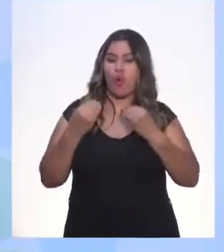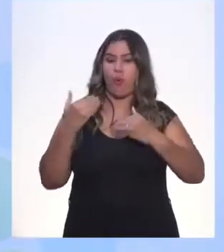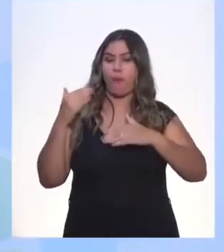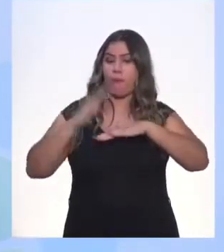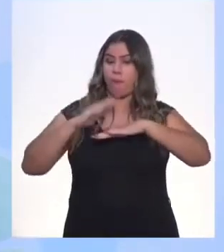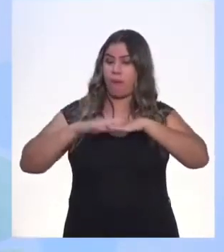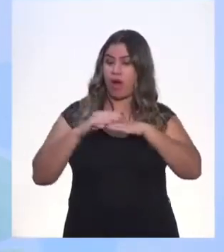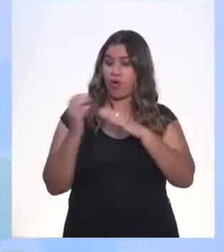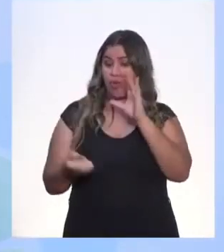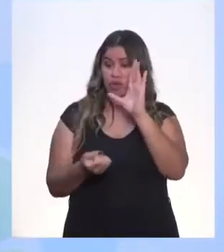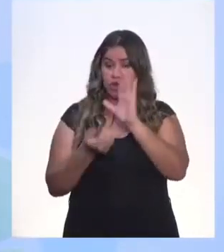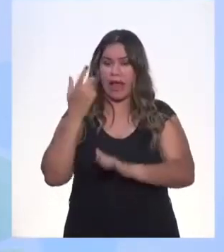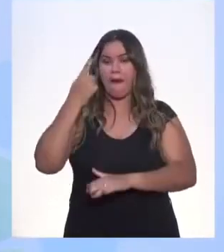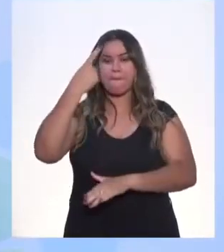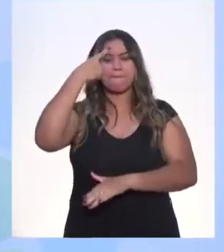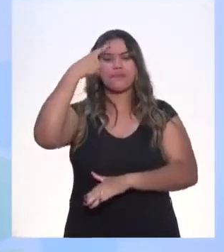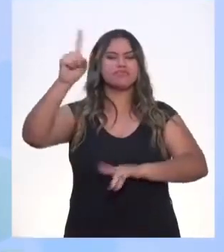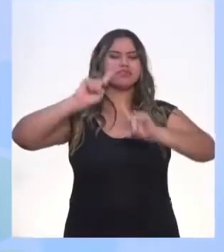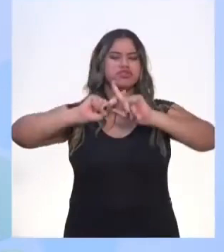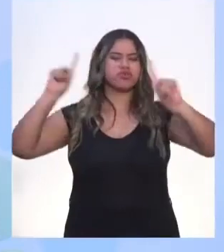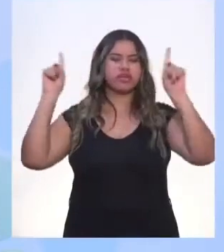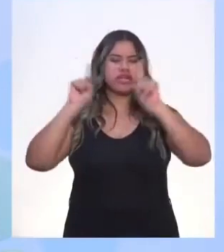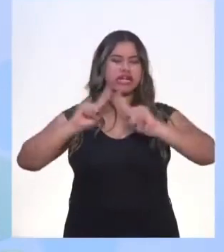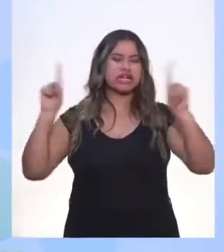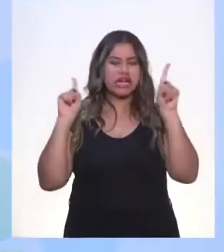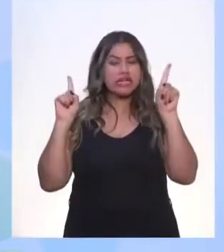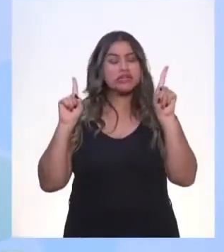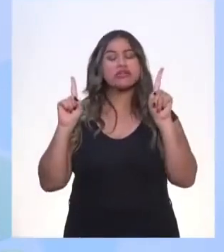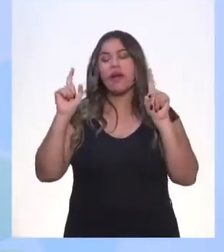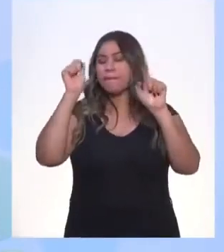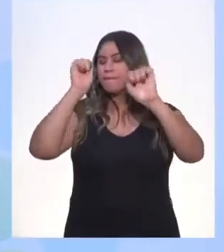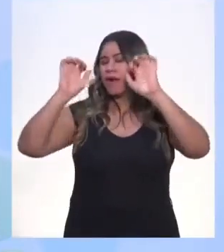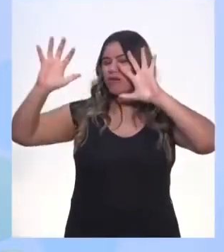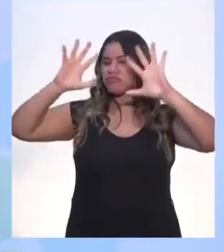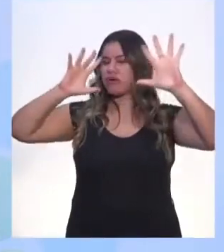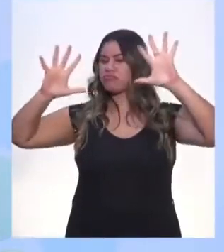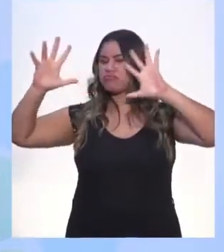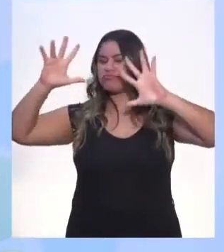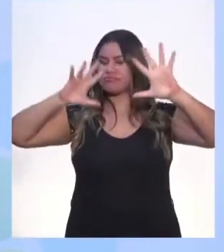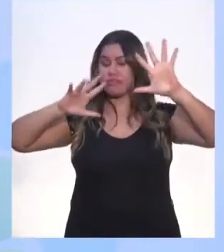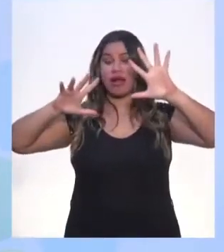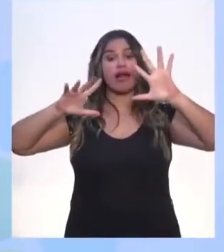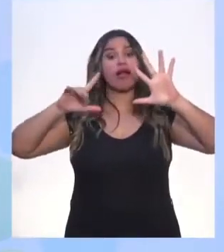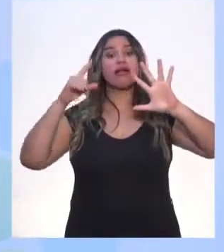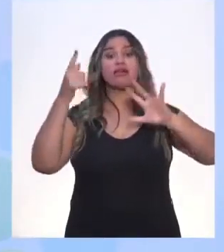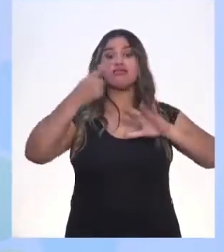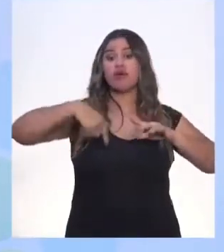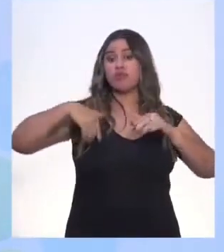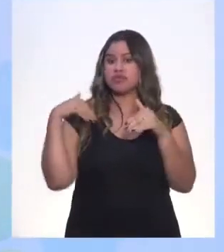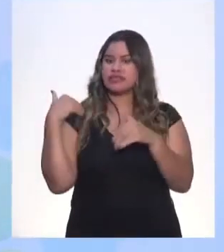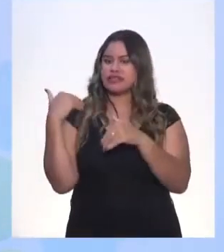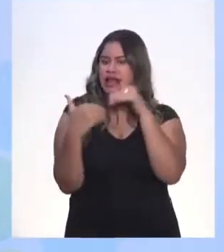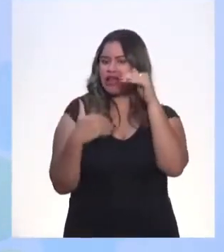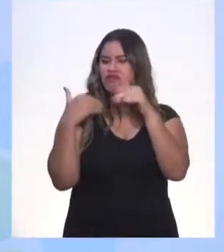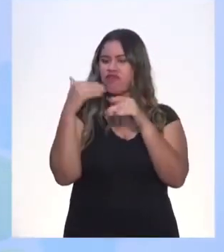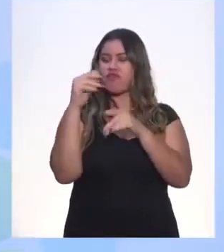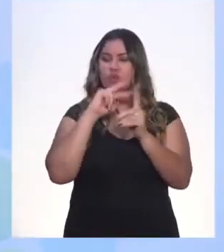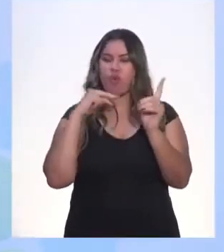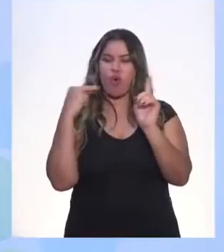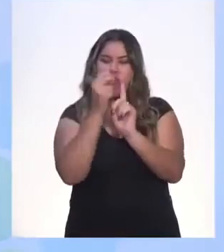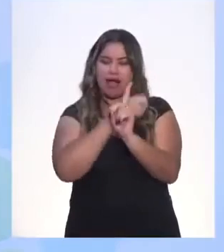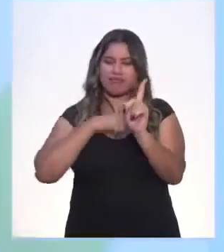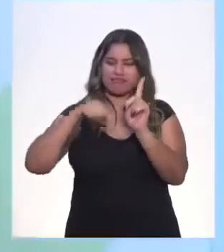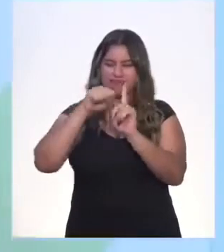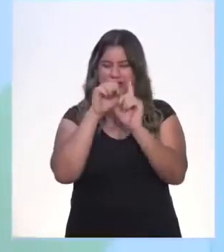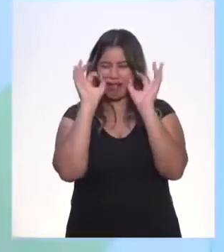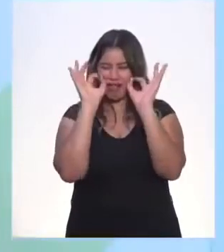construir esse pensamento crítico, essas reflexões e vamos desenvolver esse olhar sociológico, não é,